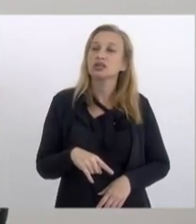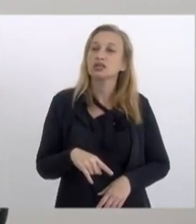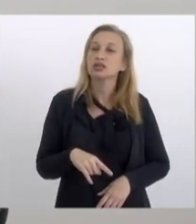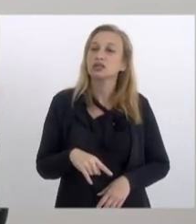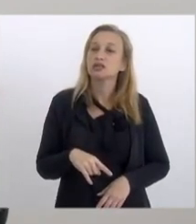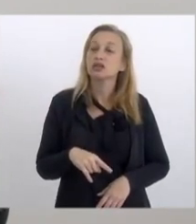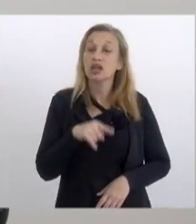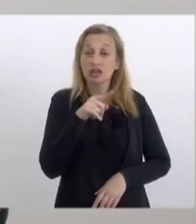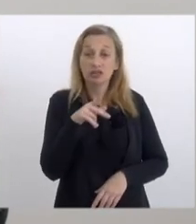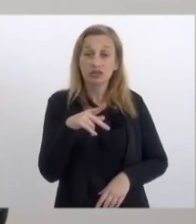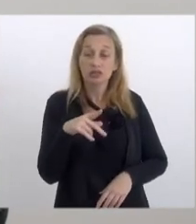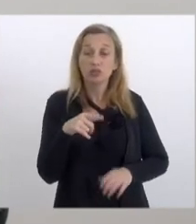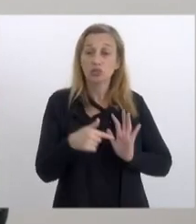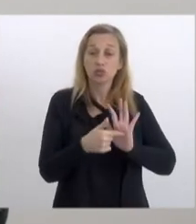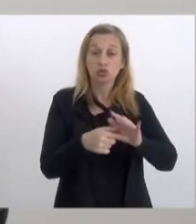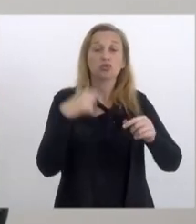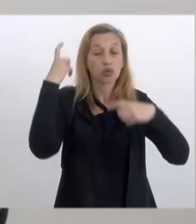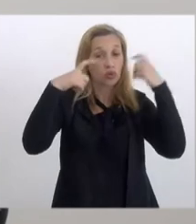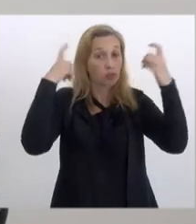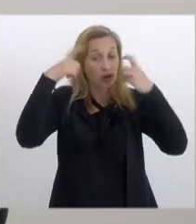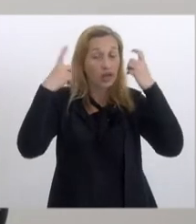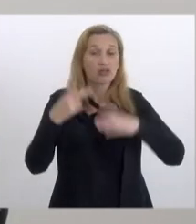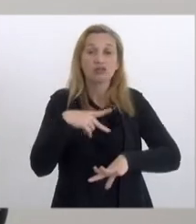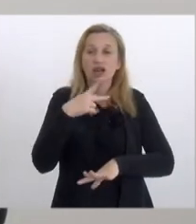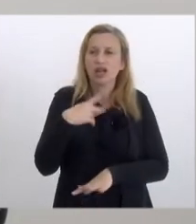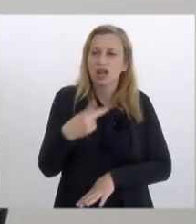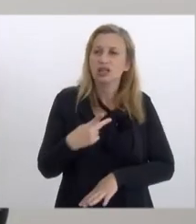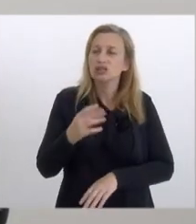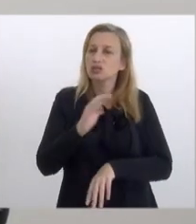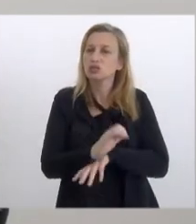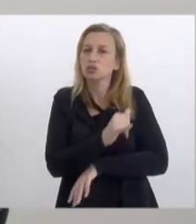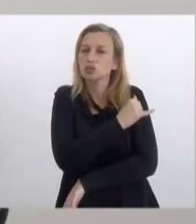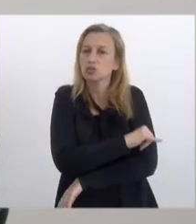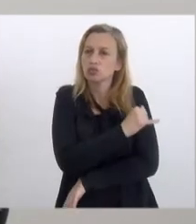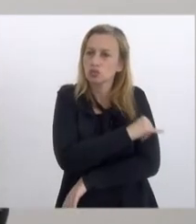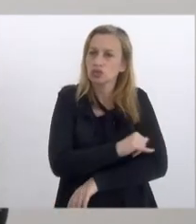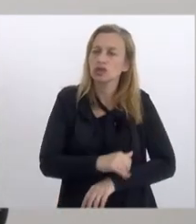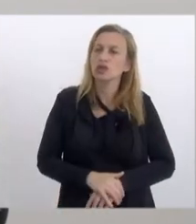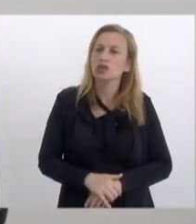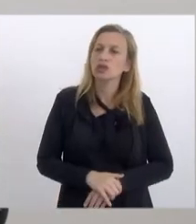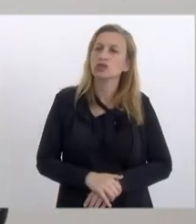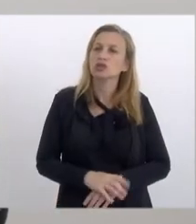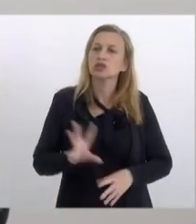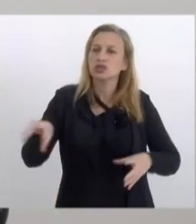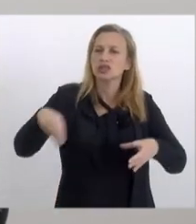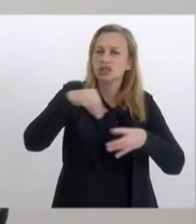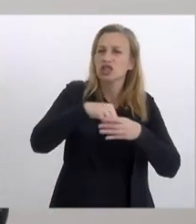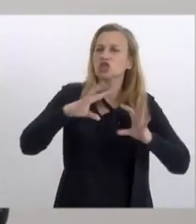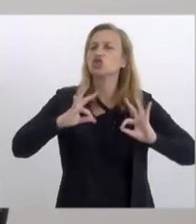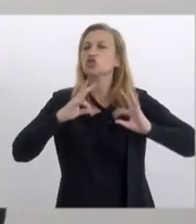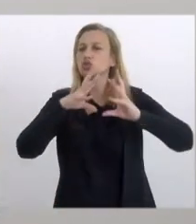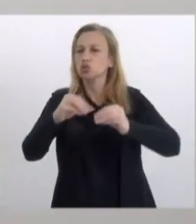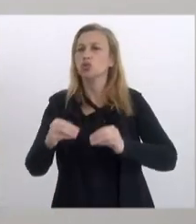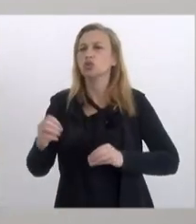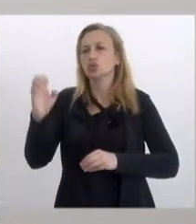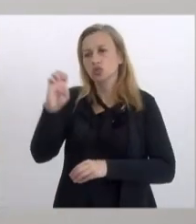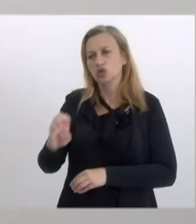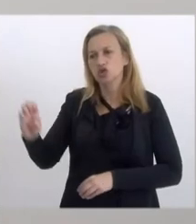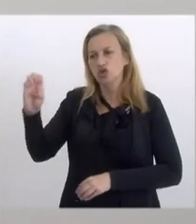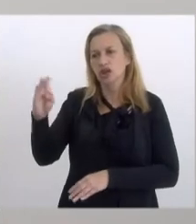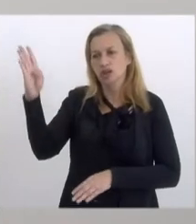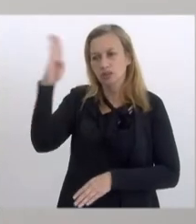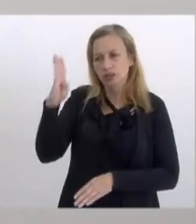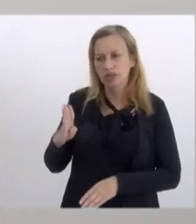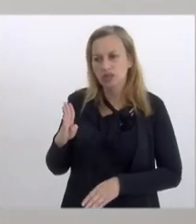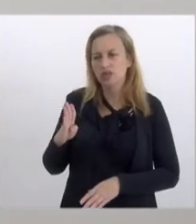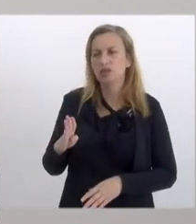de preocupação, dizendo que o estado do Rio de Janeiro, dentro de todos os estados do nosso país, é um estado